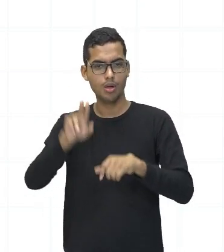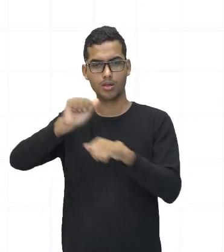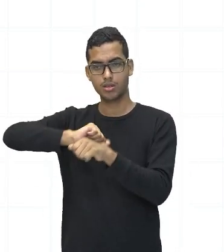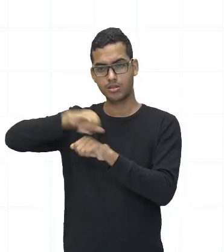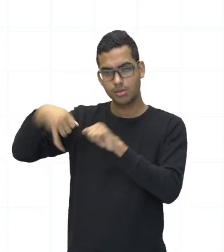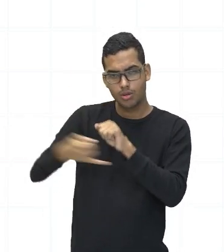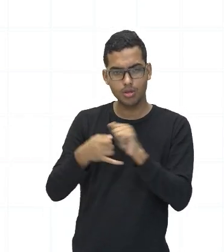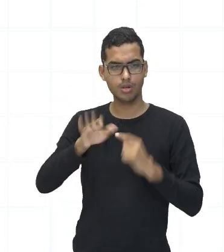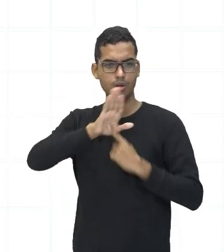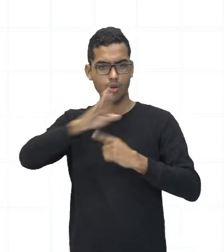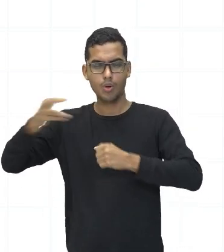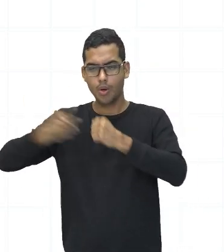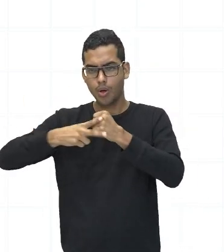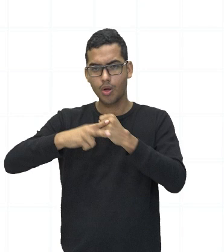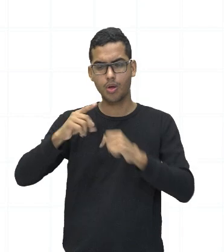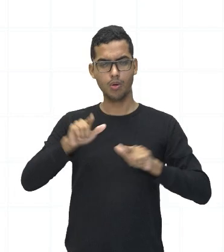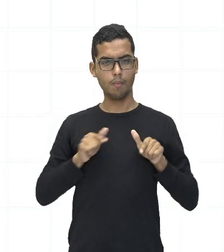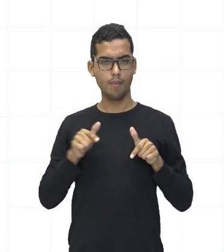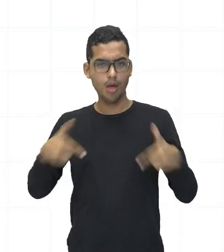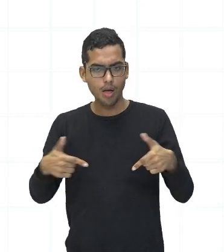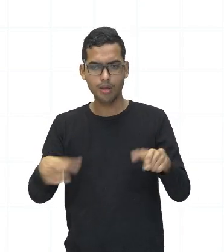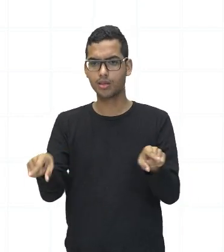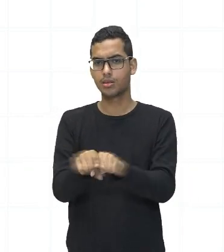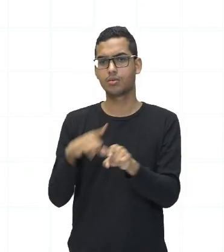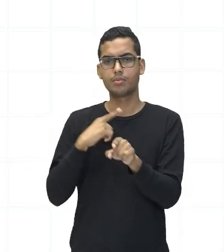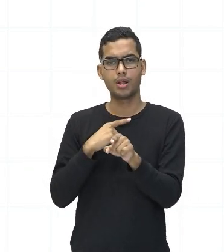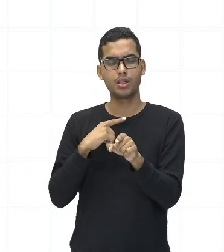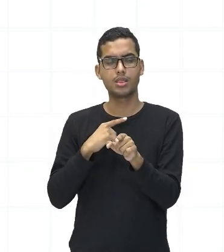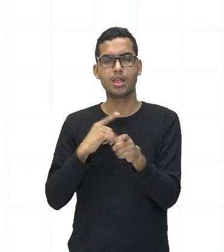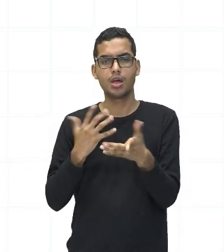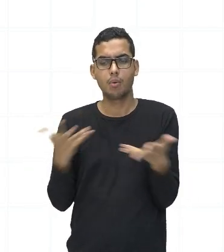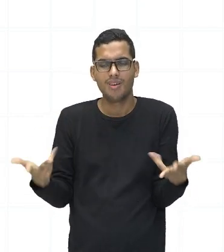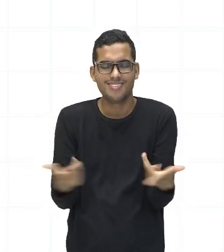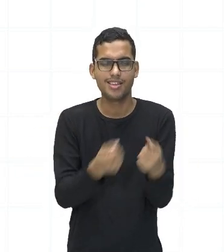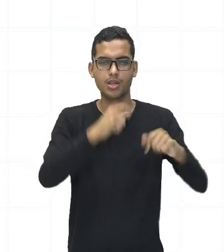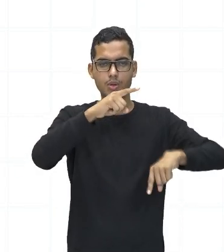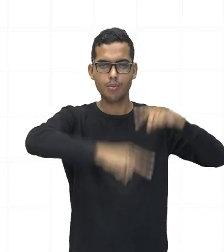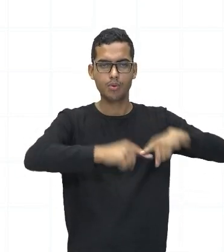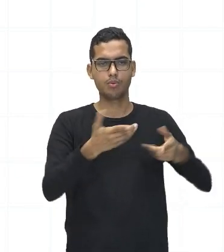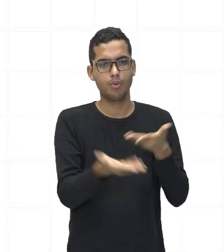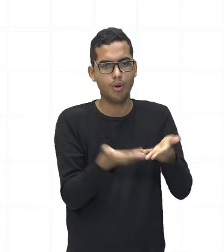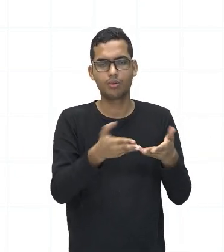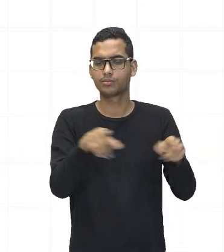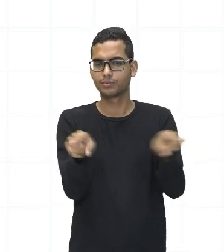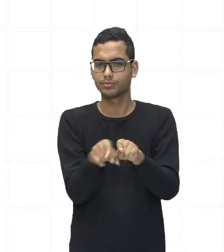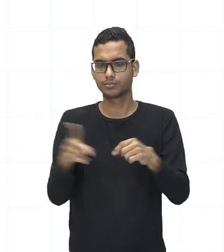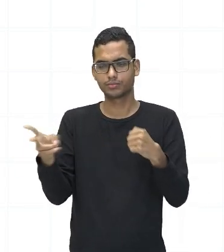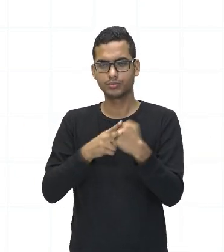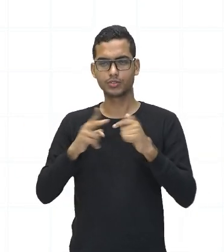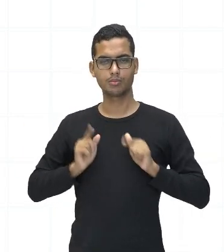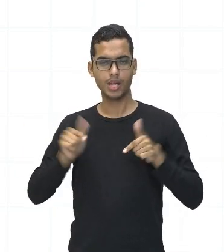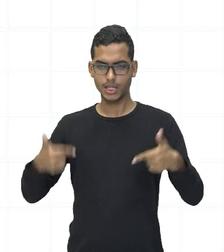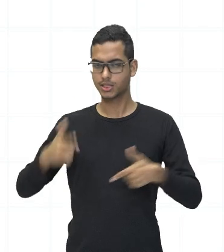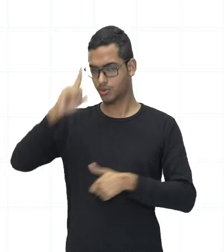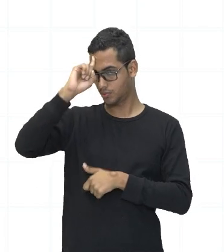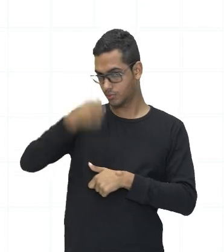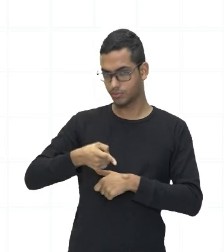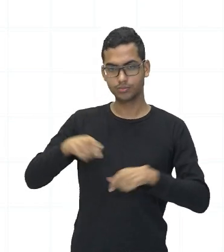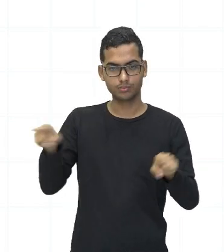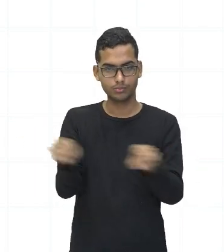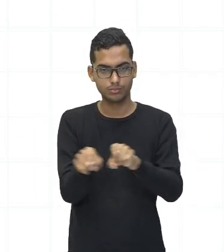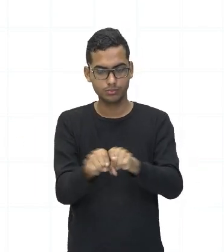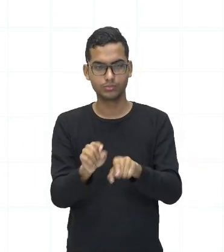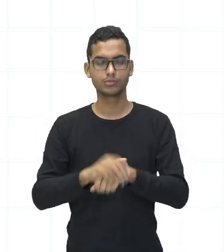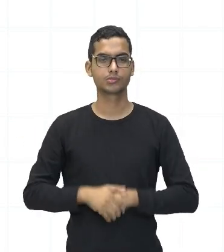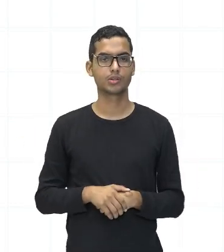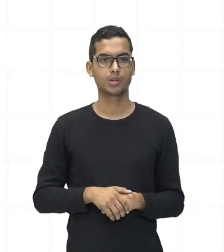para qualificar ali o produto ou o serviço, verbos no imperativo para indicar a operação que se deve fazer. Além